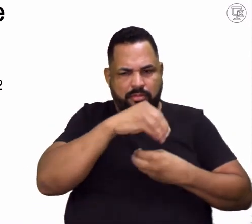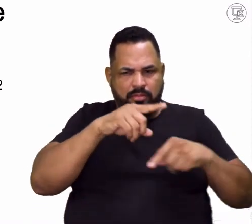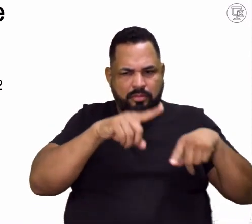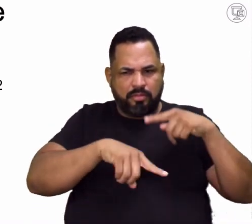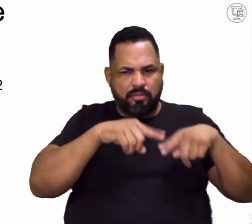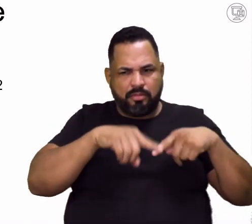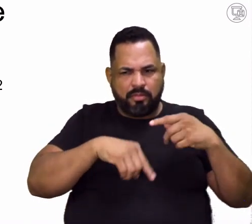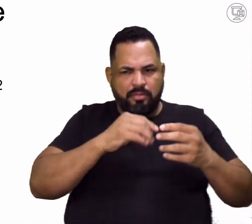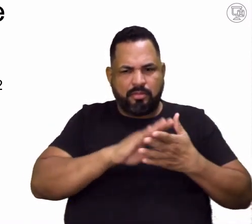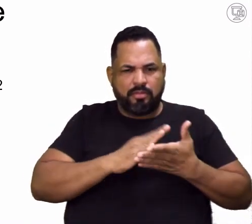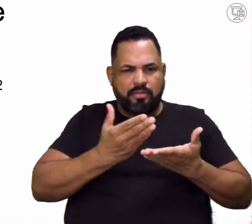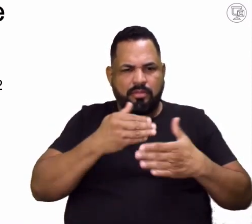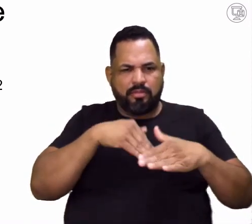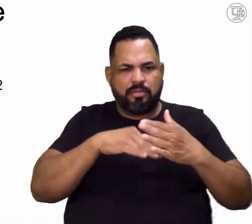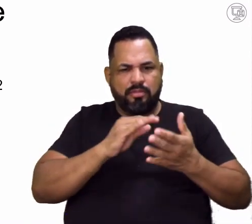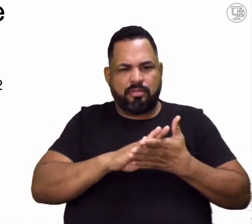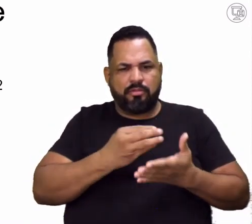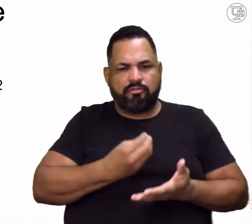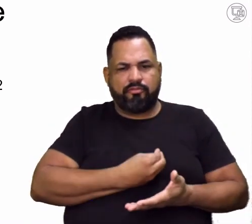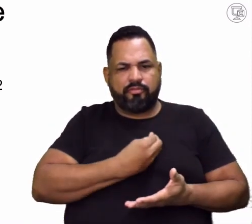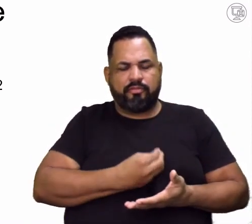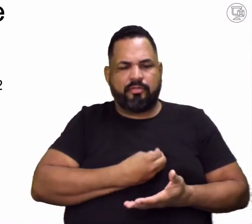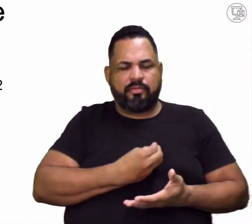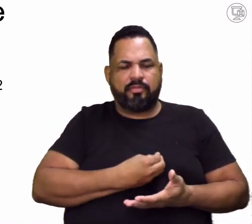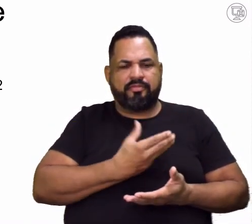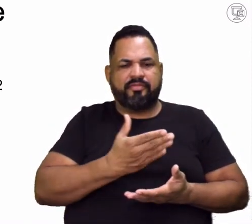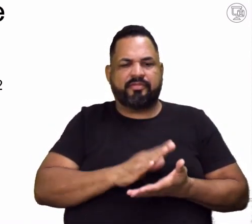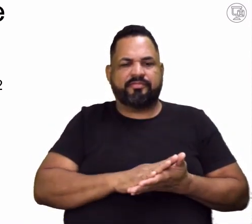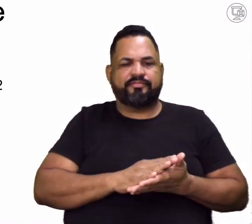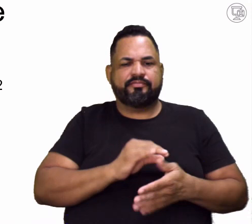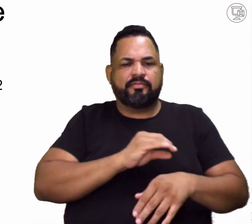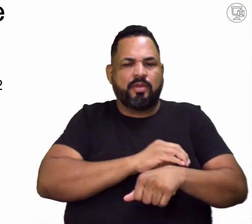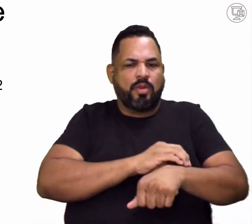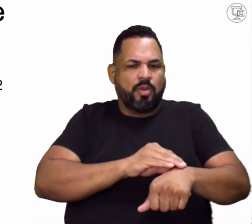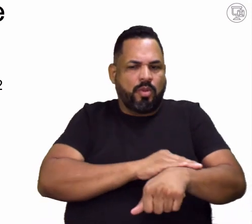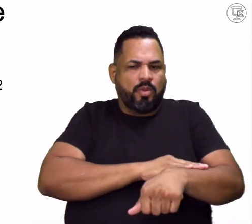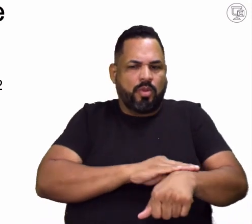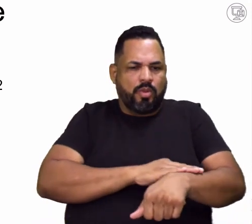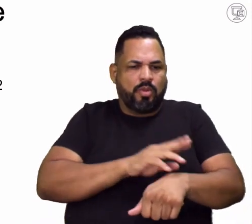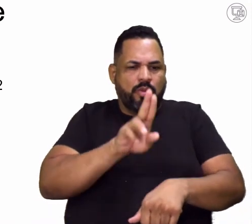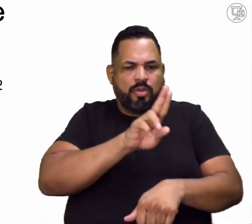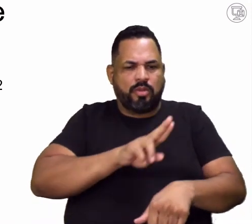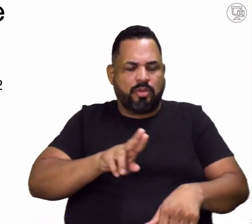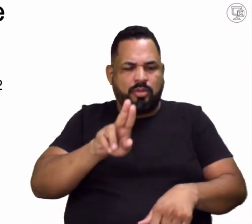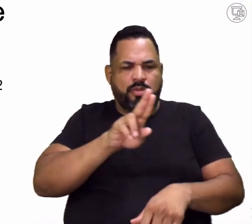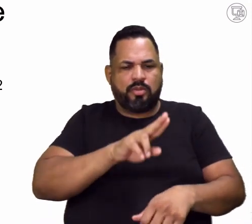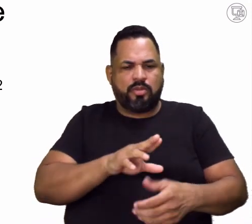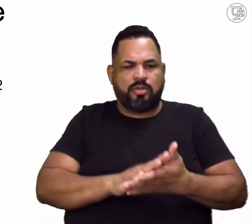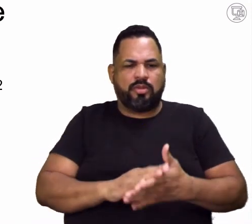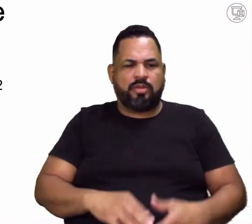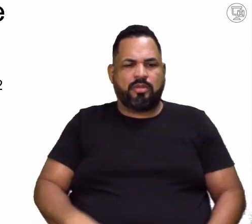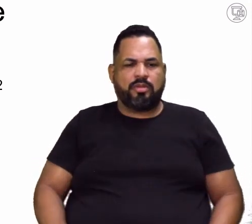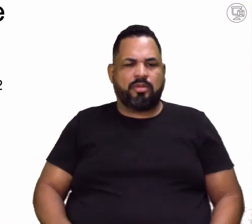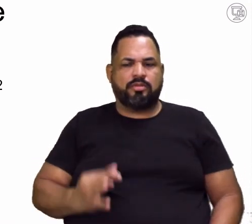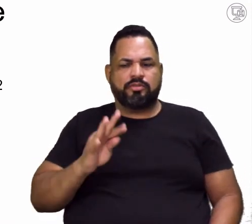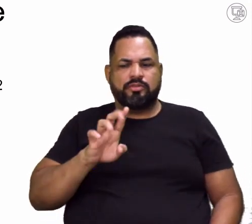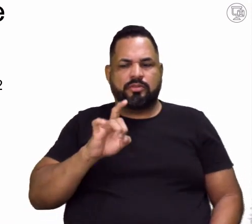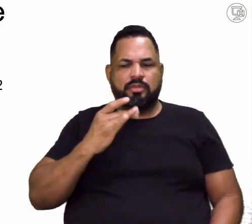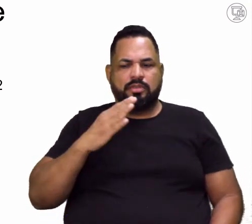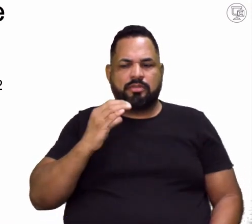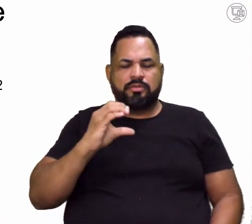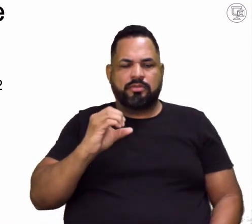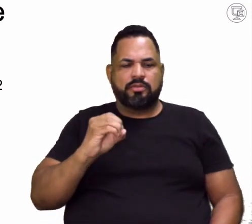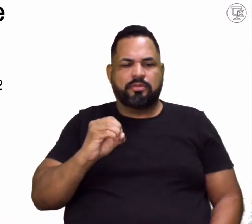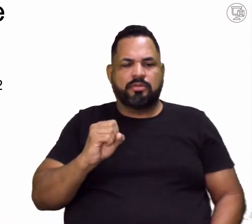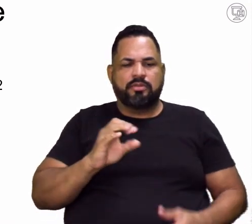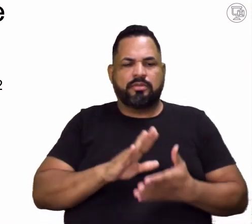soluções cultivo de organismo e tecidos no caso de biologia né é predominantemente usado em titulações